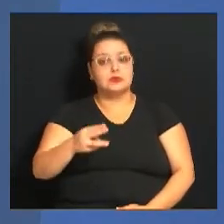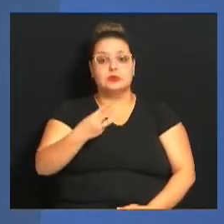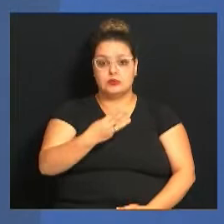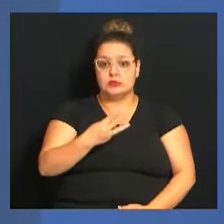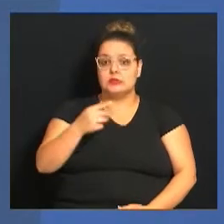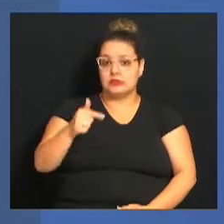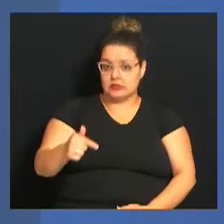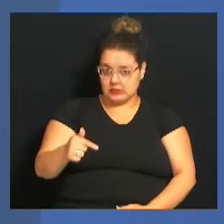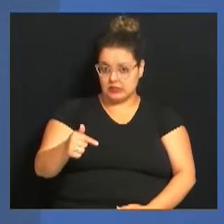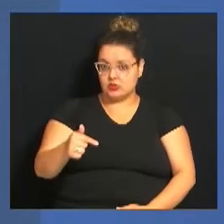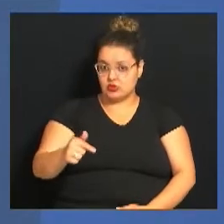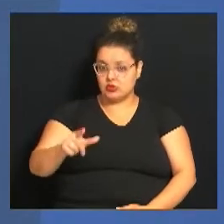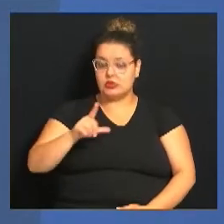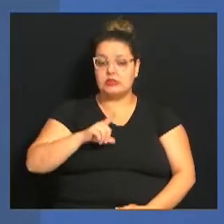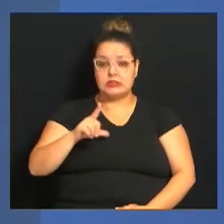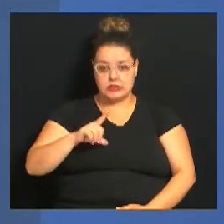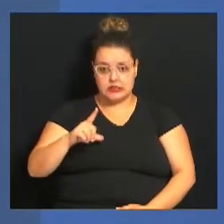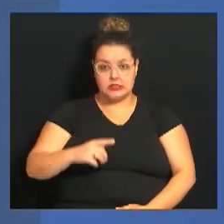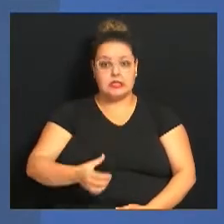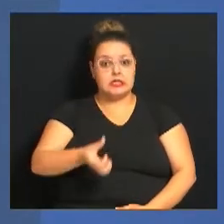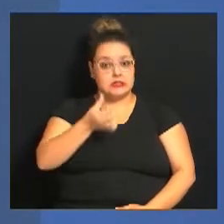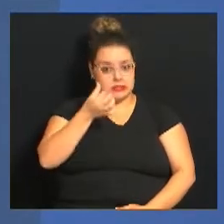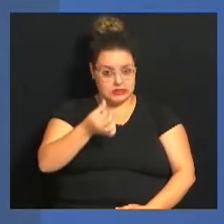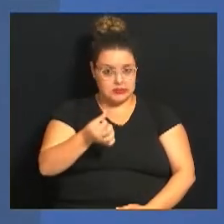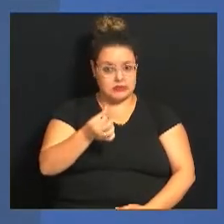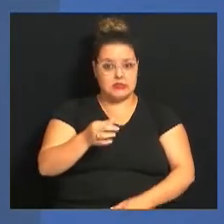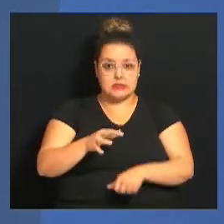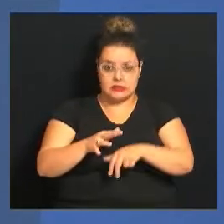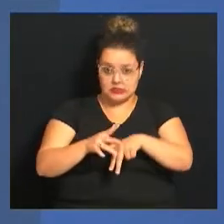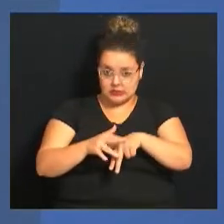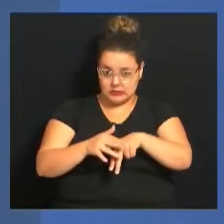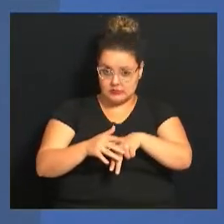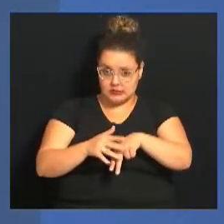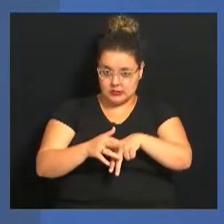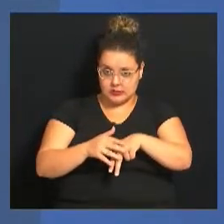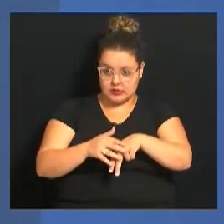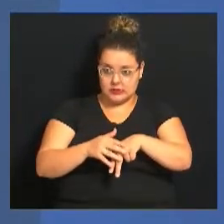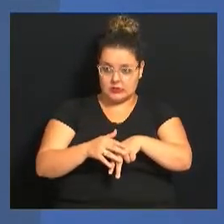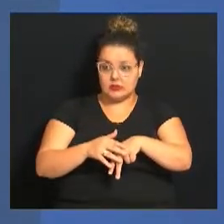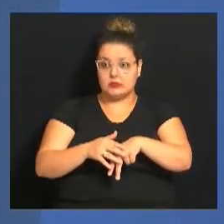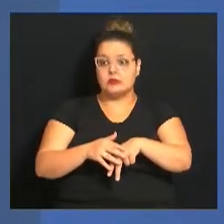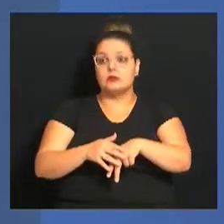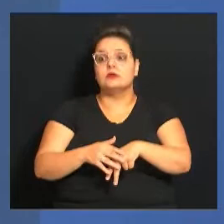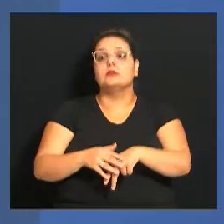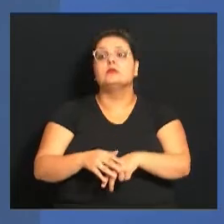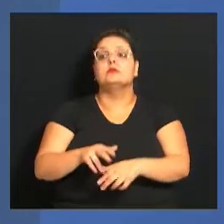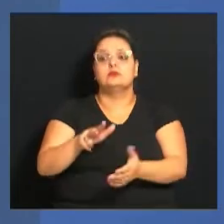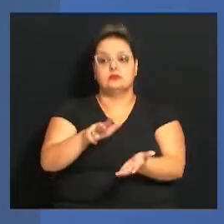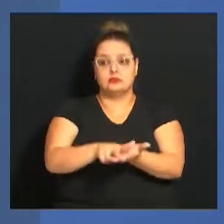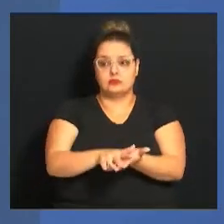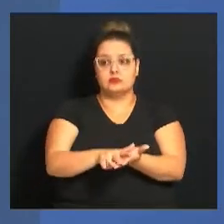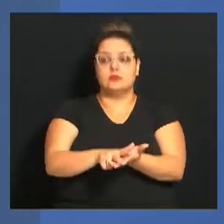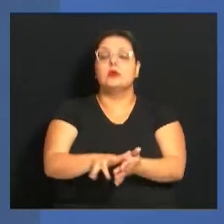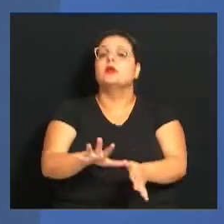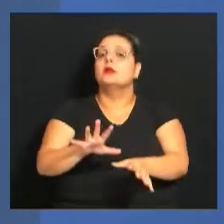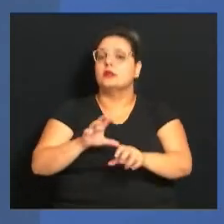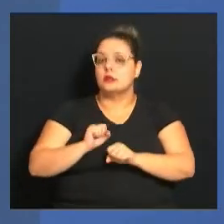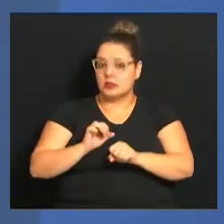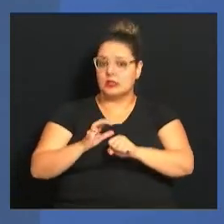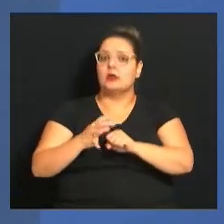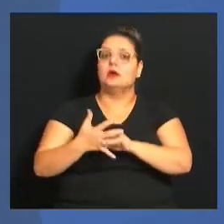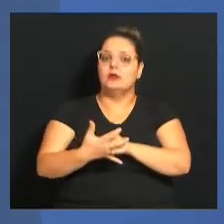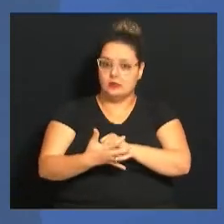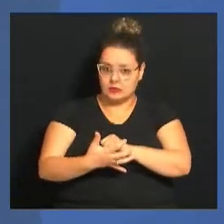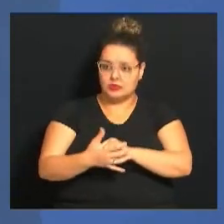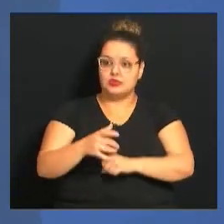ainda a gente tem 6 pacientes desses 37 que estão internados por conta da Covid-19 e